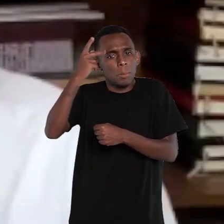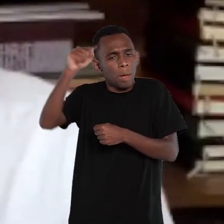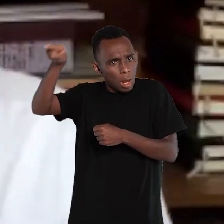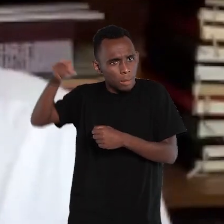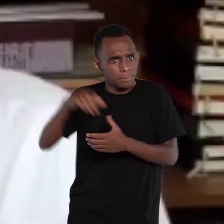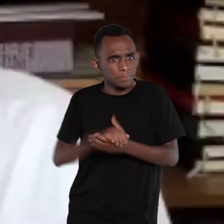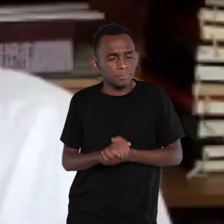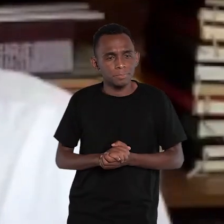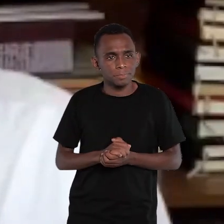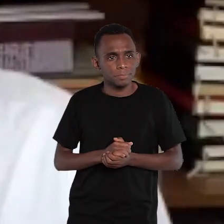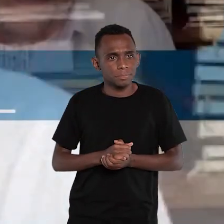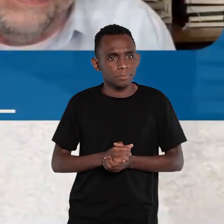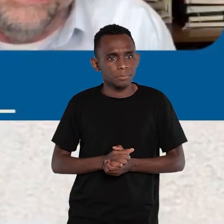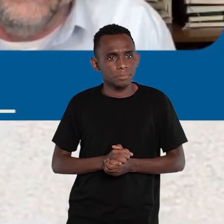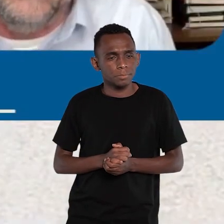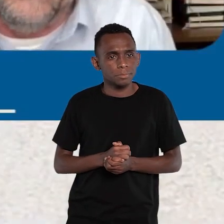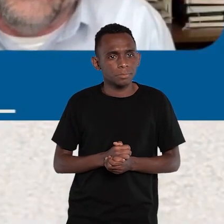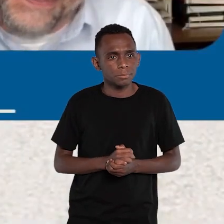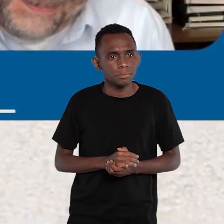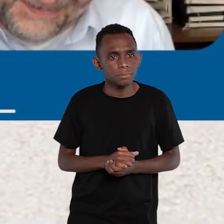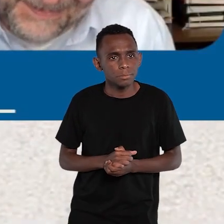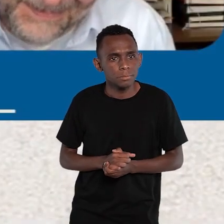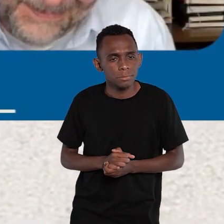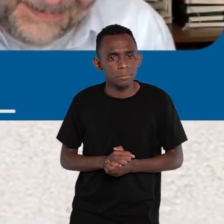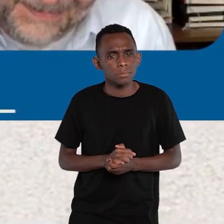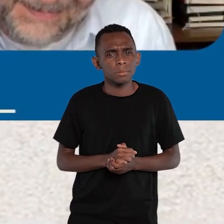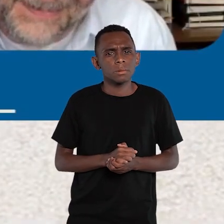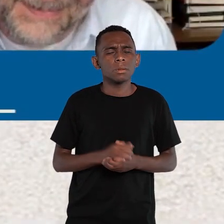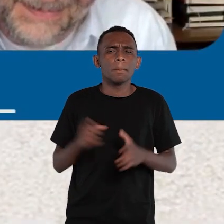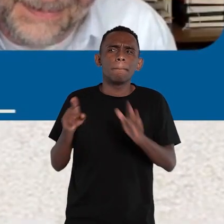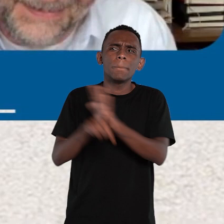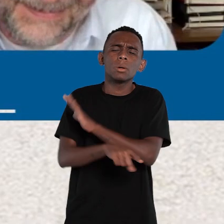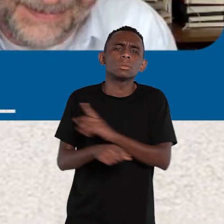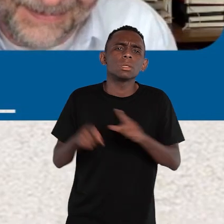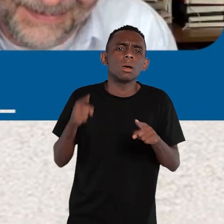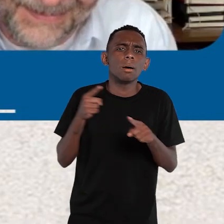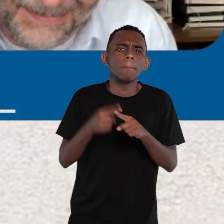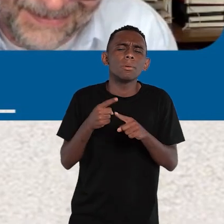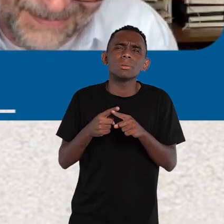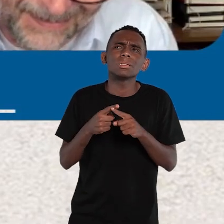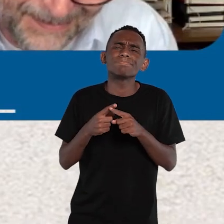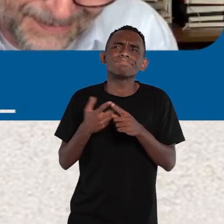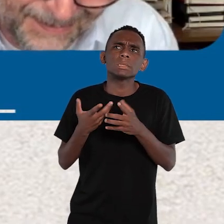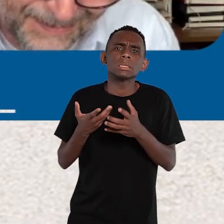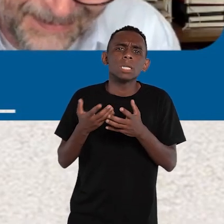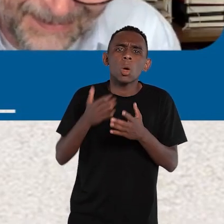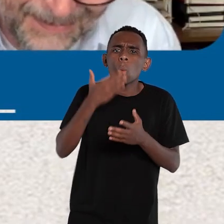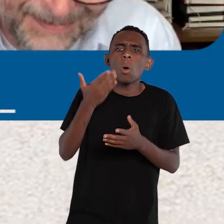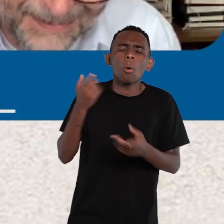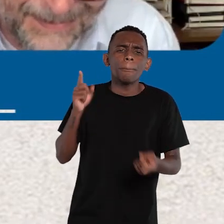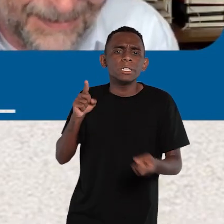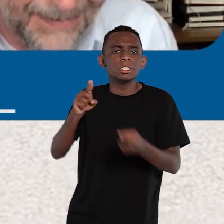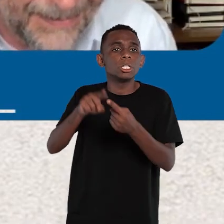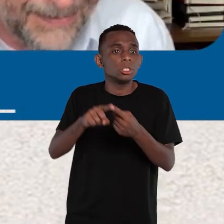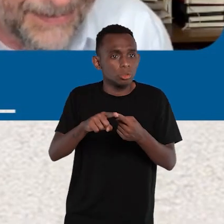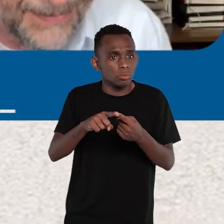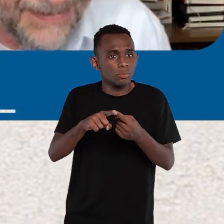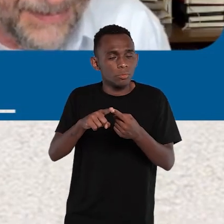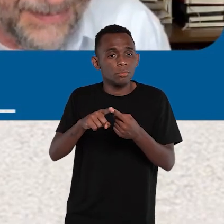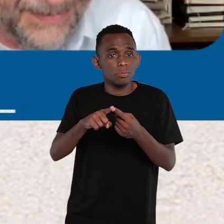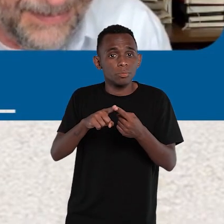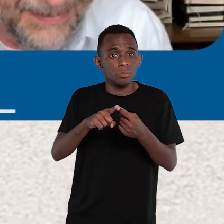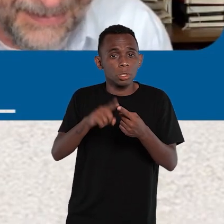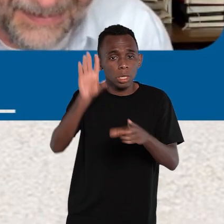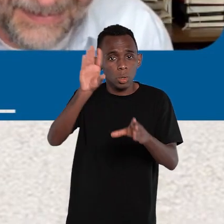dedicado a ele. Legal. E por que você põe essas... O que você quer dizer quando põe no